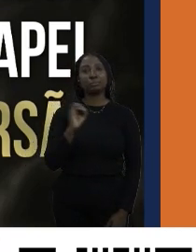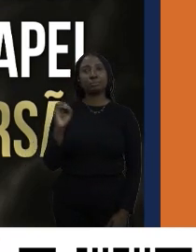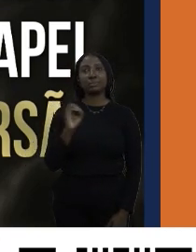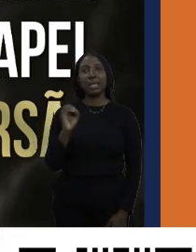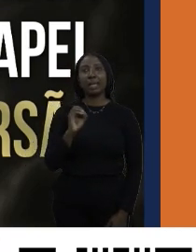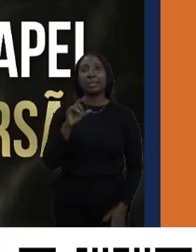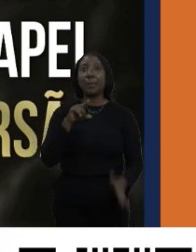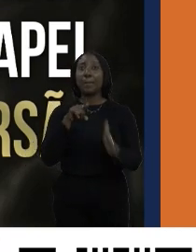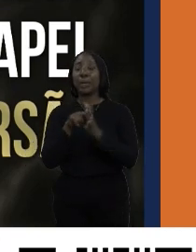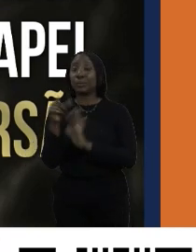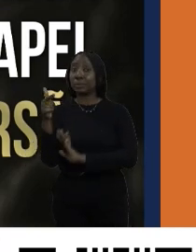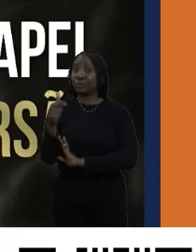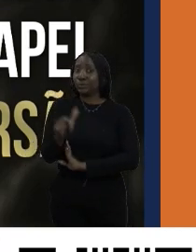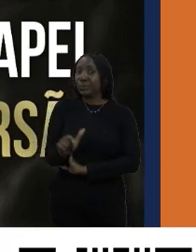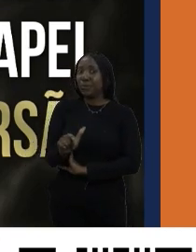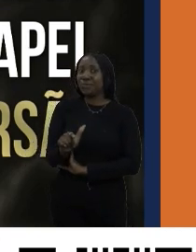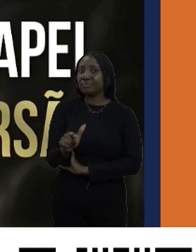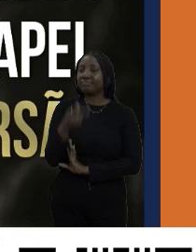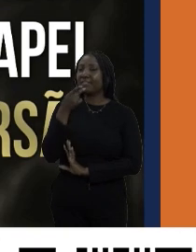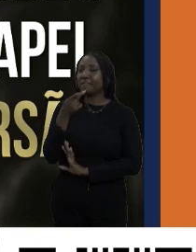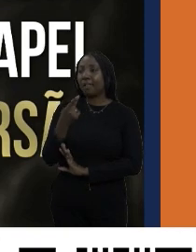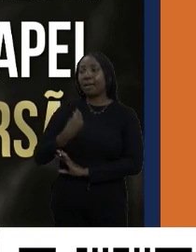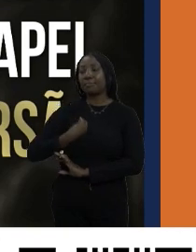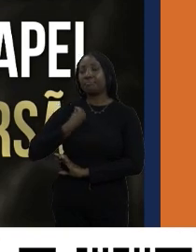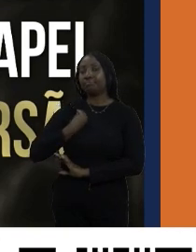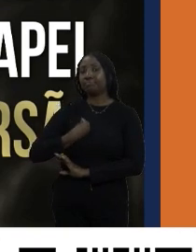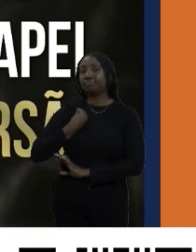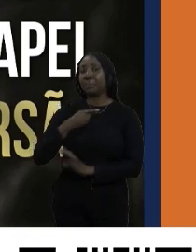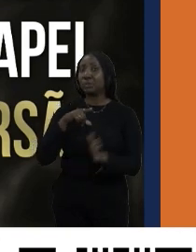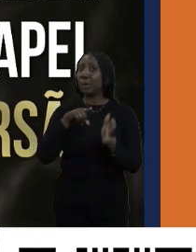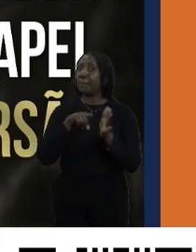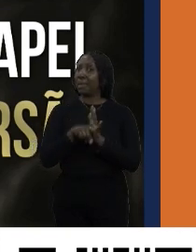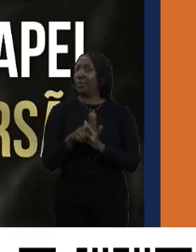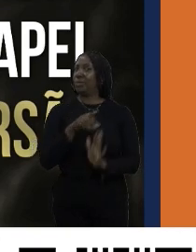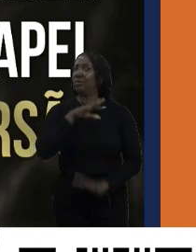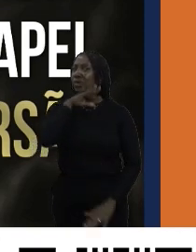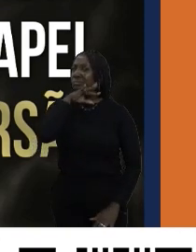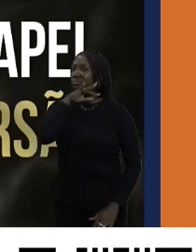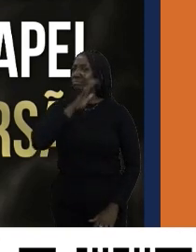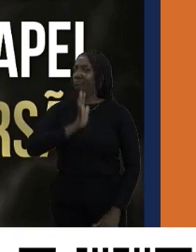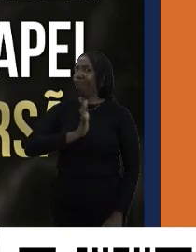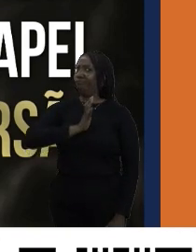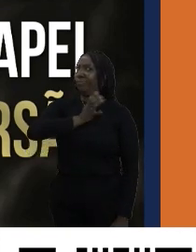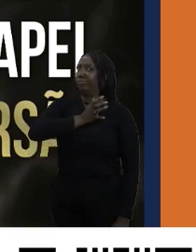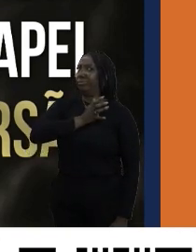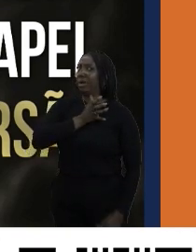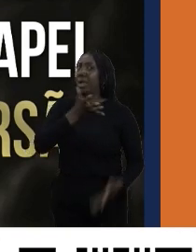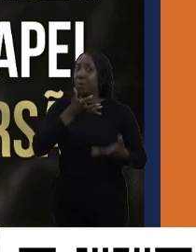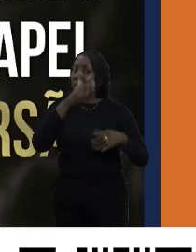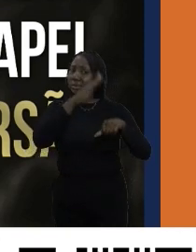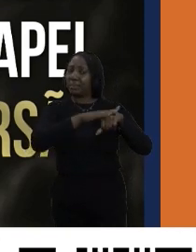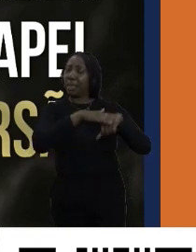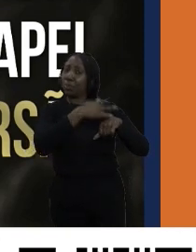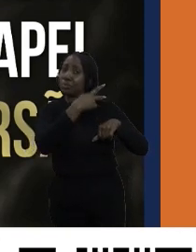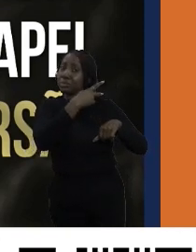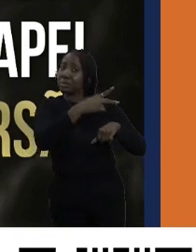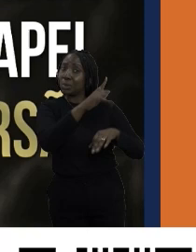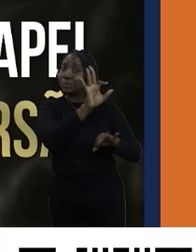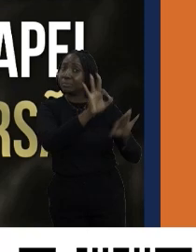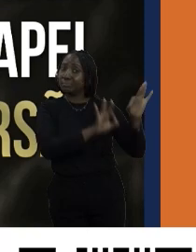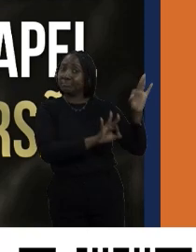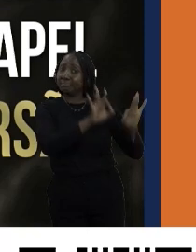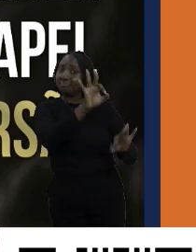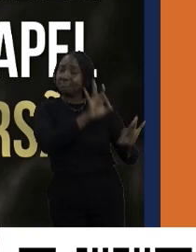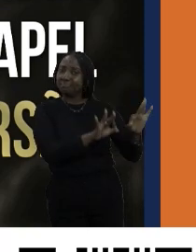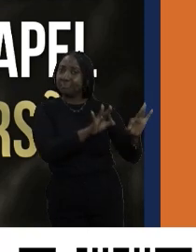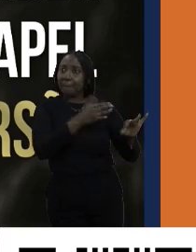Eu falei, Bernardo, você está aí? Ele falou, eu estou. Mas a tua pergunta foi horrível, Giovani. Eu que queria saber quais são os seus planos para a seleção brasileira. Eu